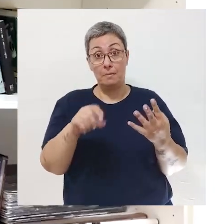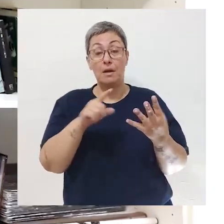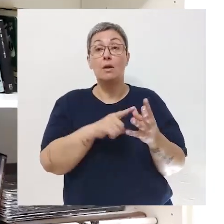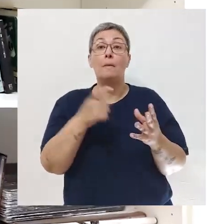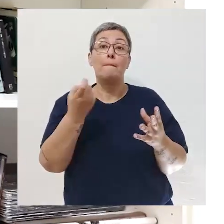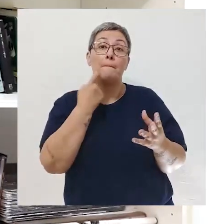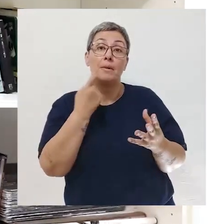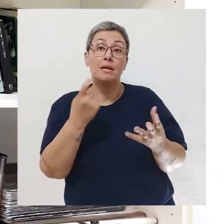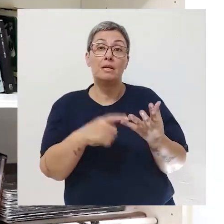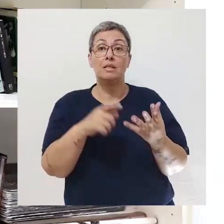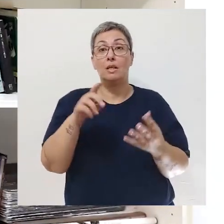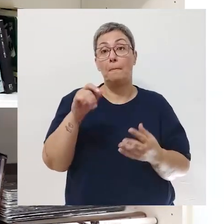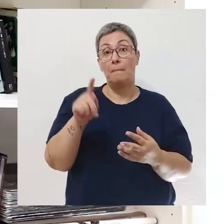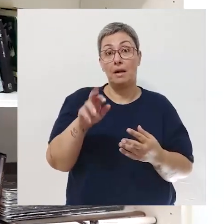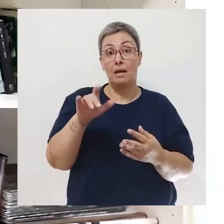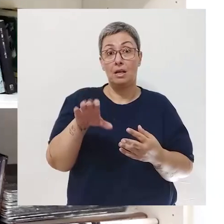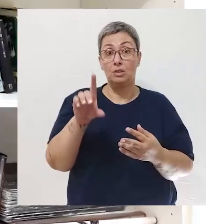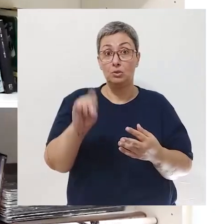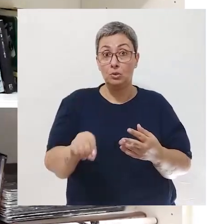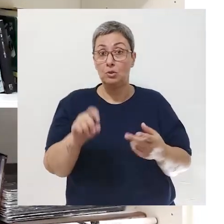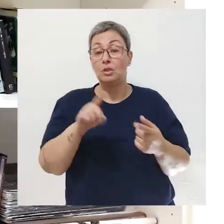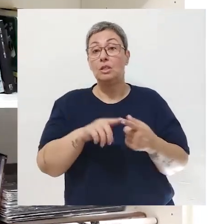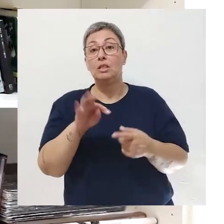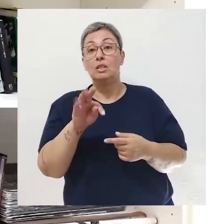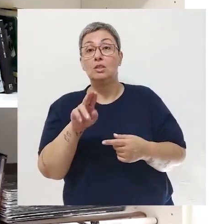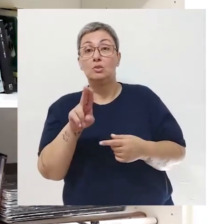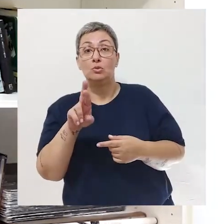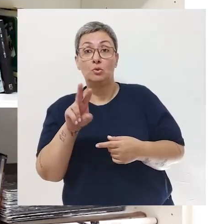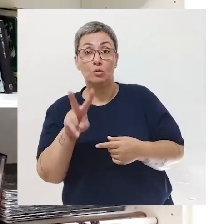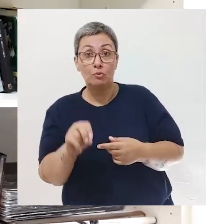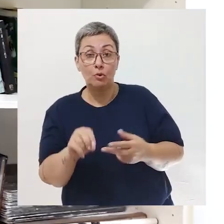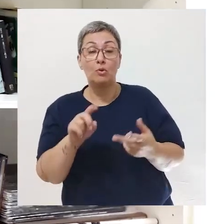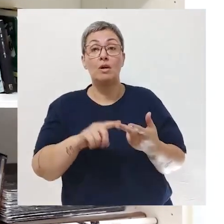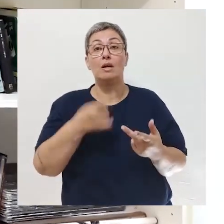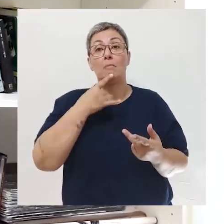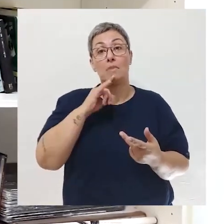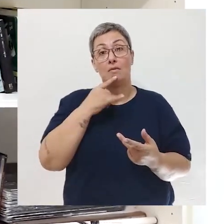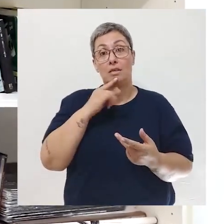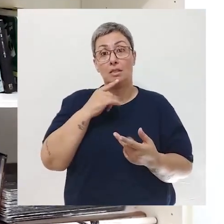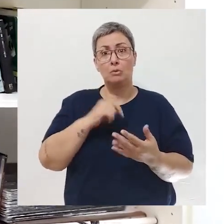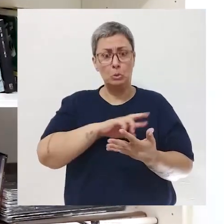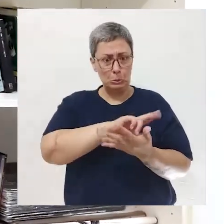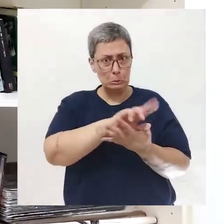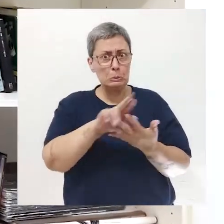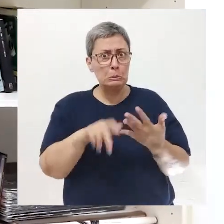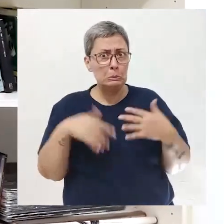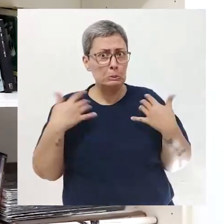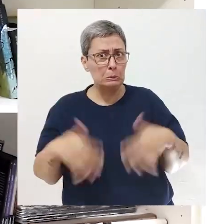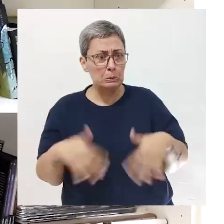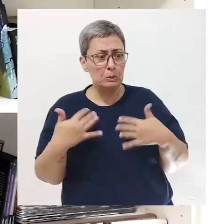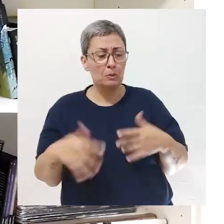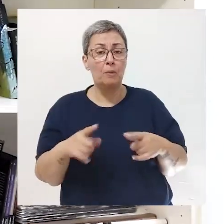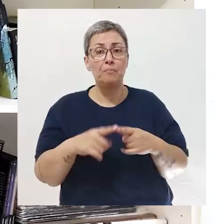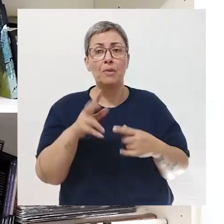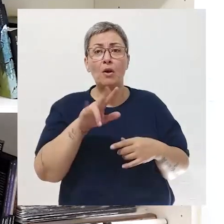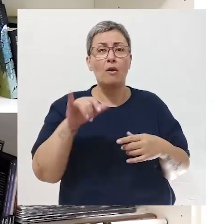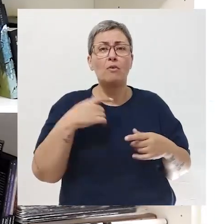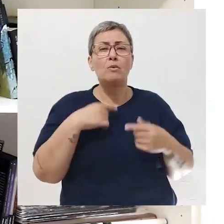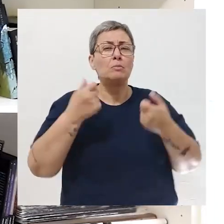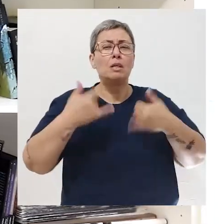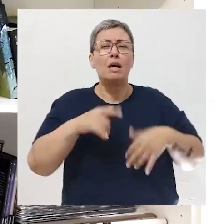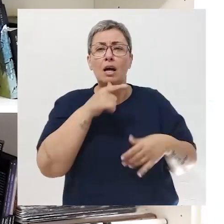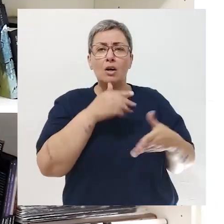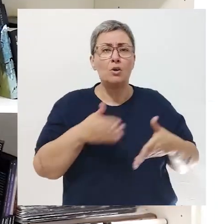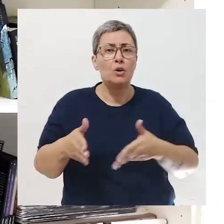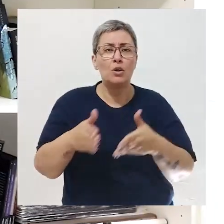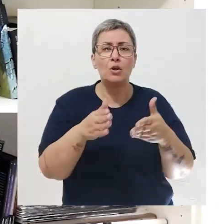Peixe, Rio Pardo, Rio Turvo e Rio Piracicaba. Quanto rio, né? Vamos falar do Rio